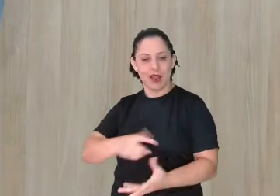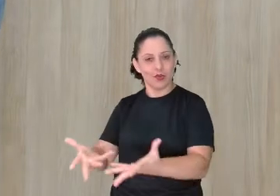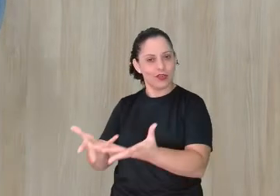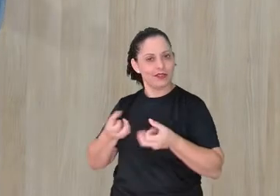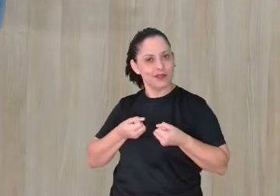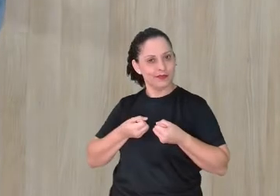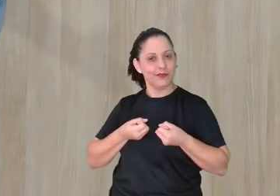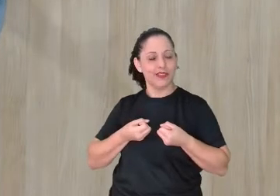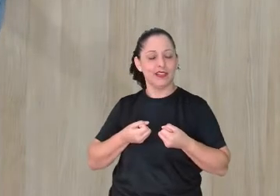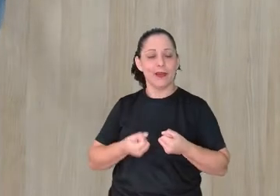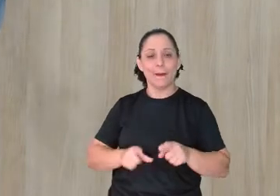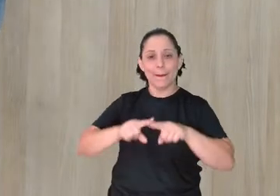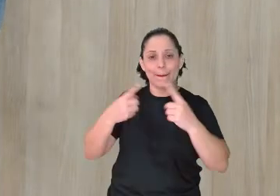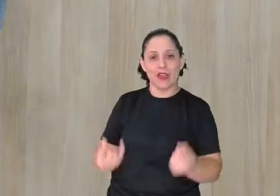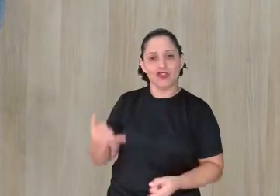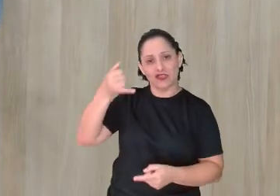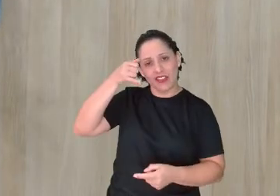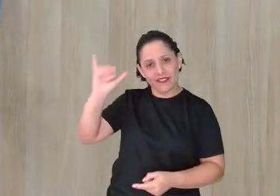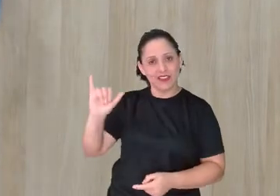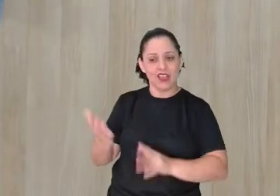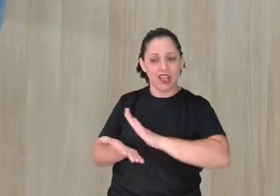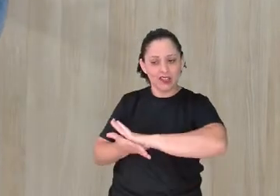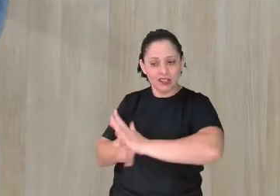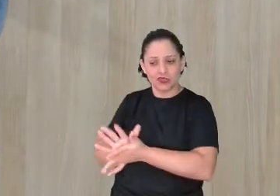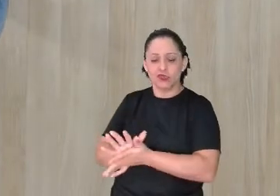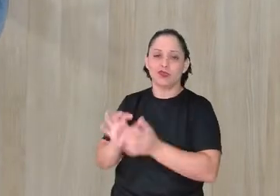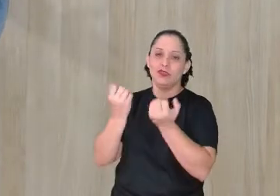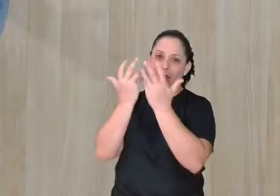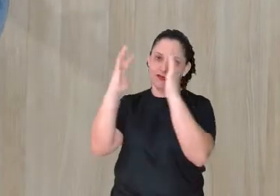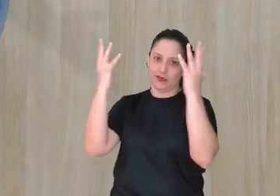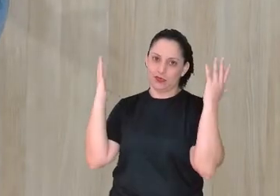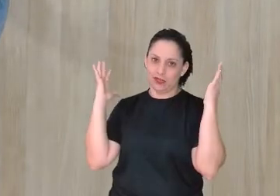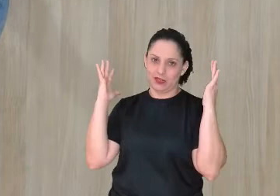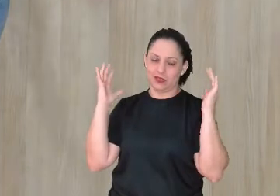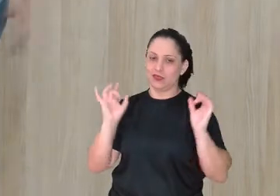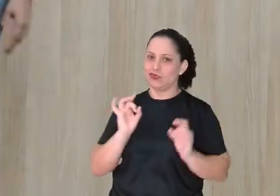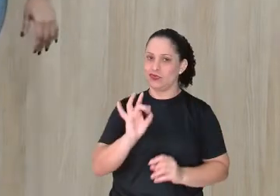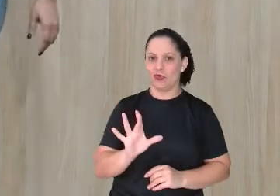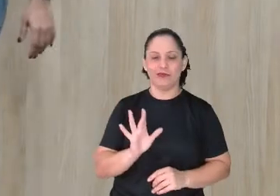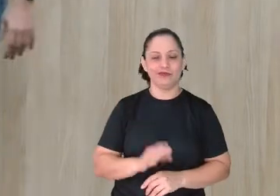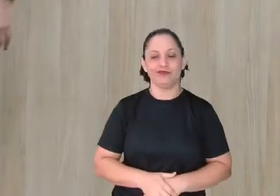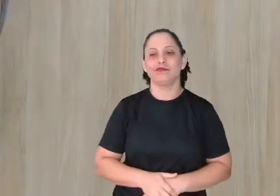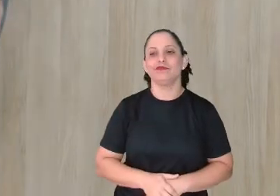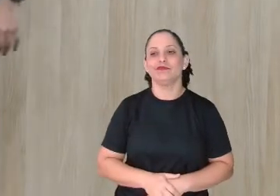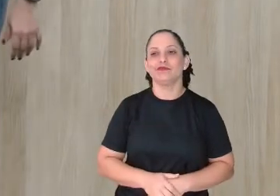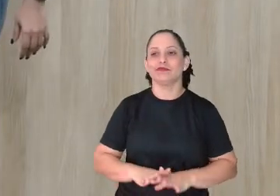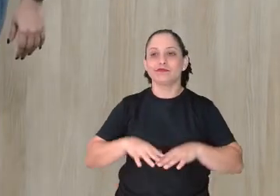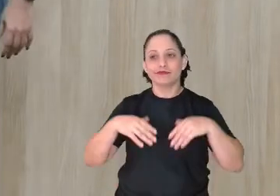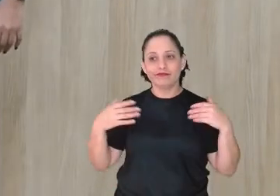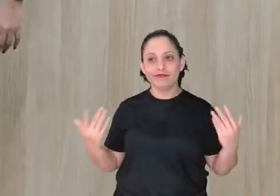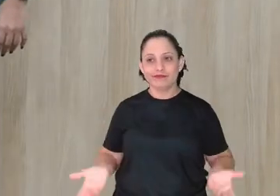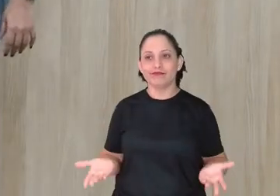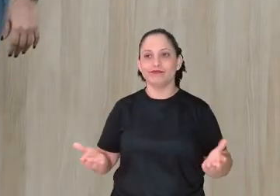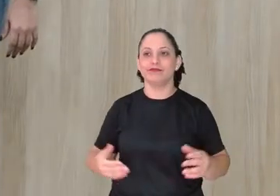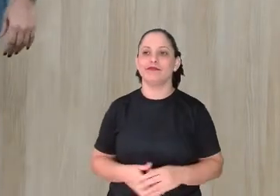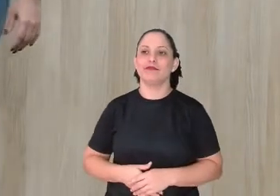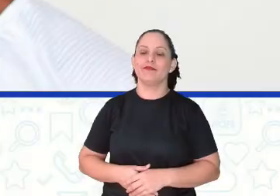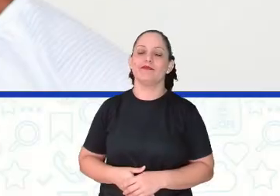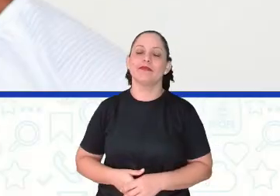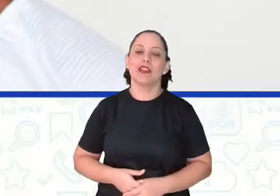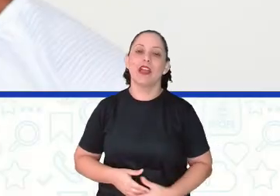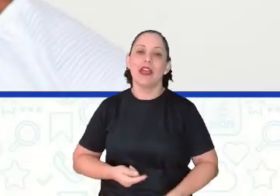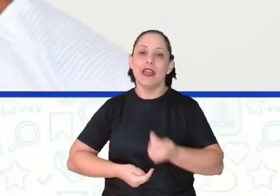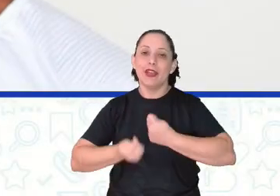que a gente destrua a nossa casa. É tudo isso, né? Exato. Pois é. Então,